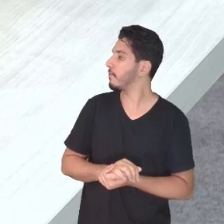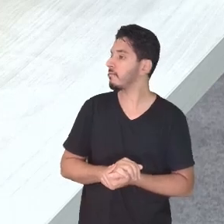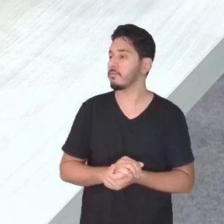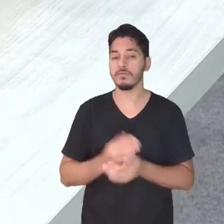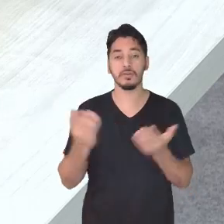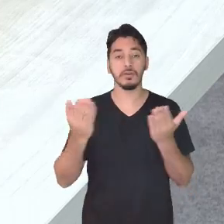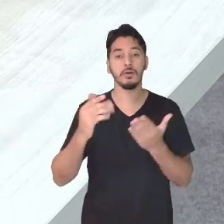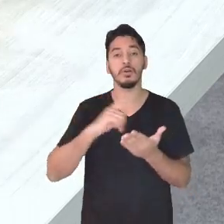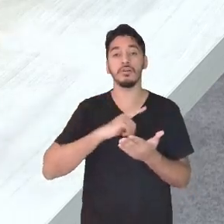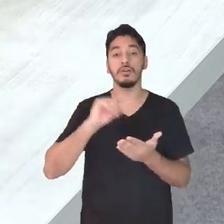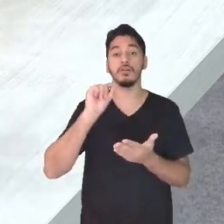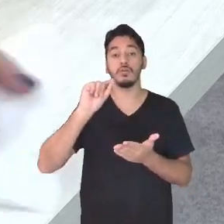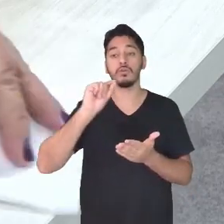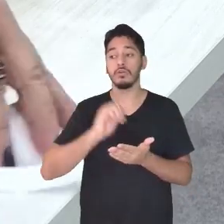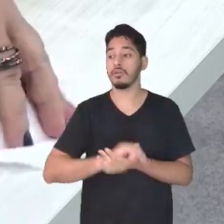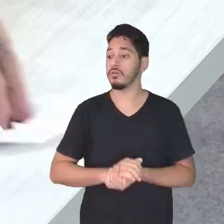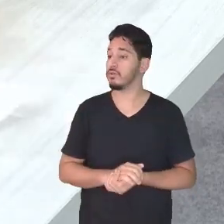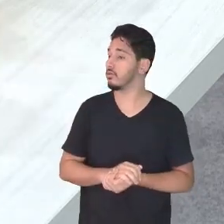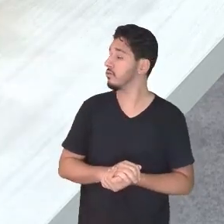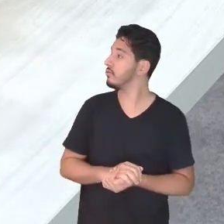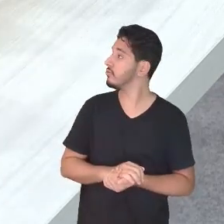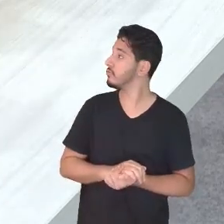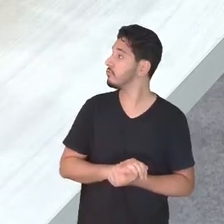aqui a...